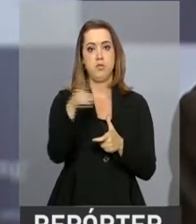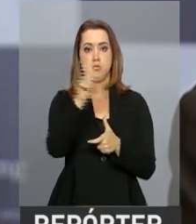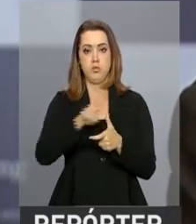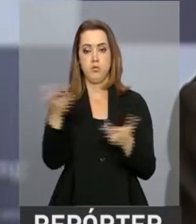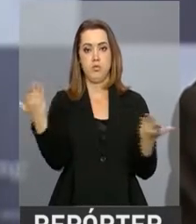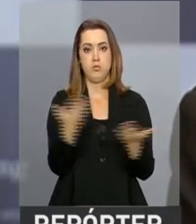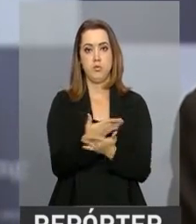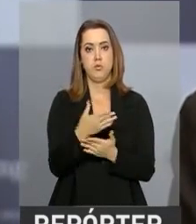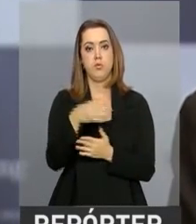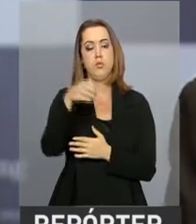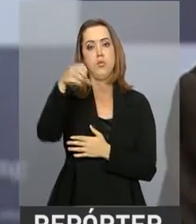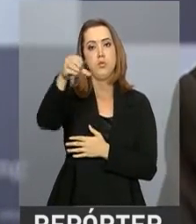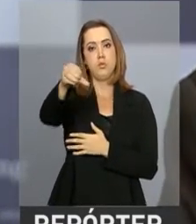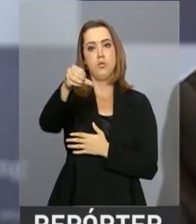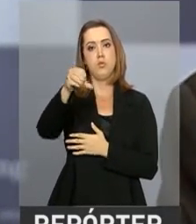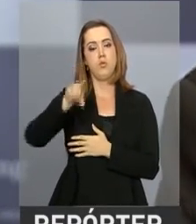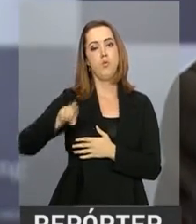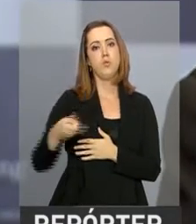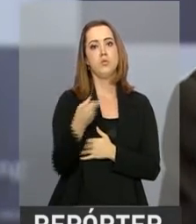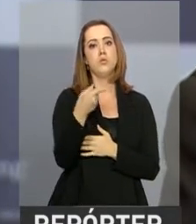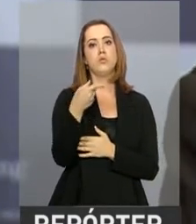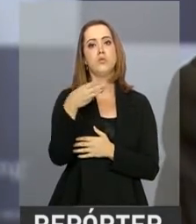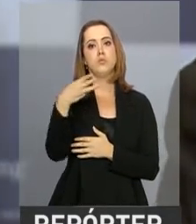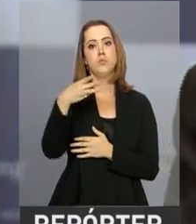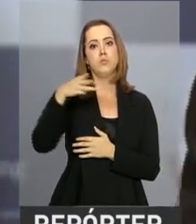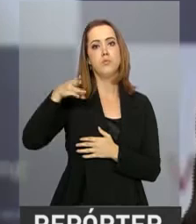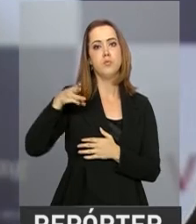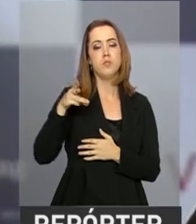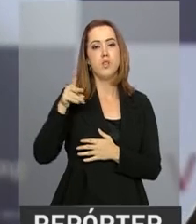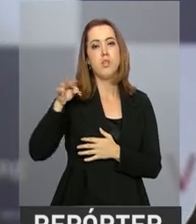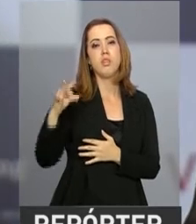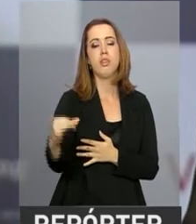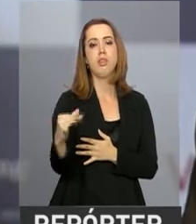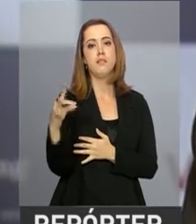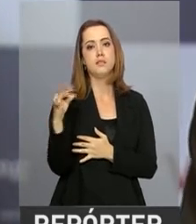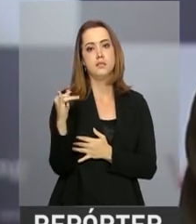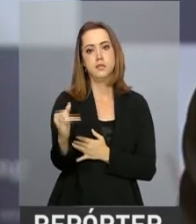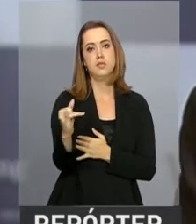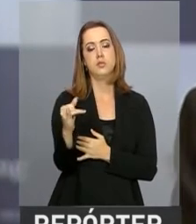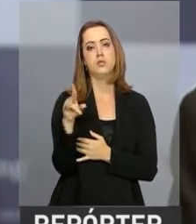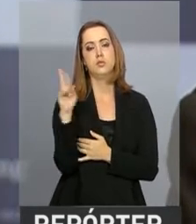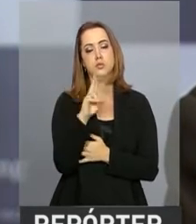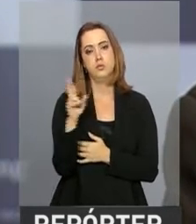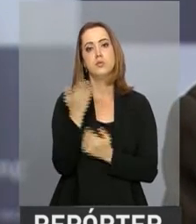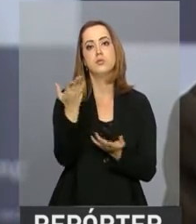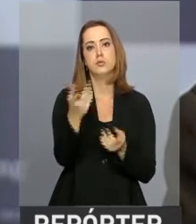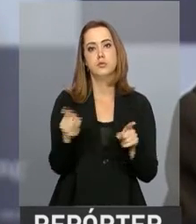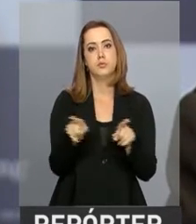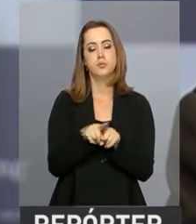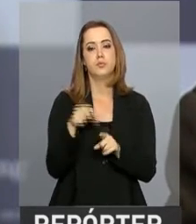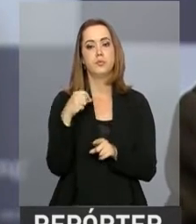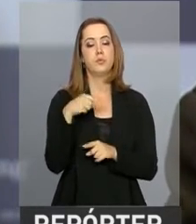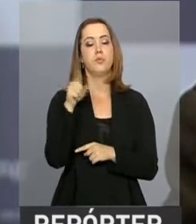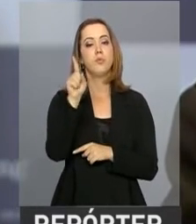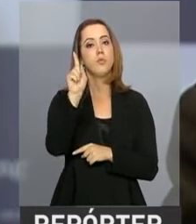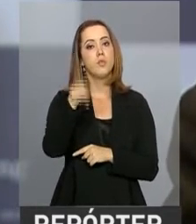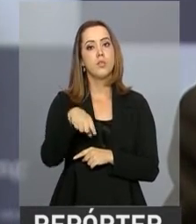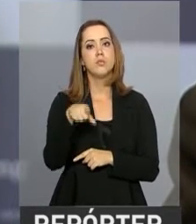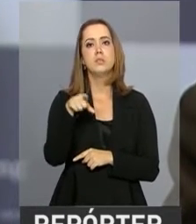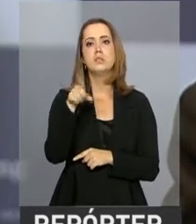hoje é de 4,3 trilhões de reais. Isto